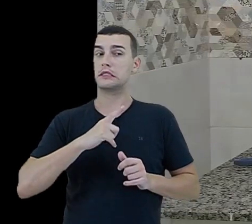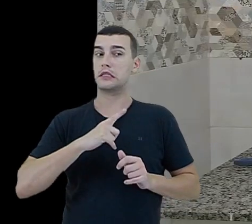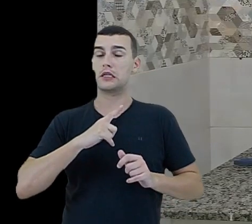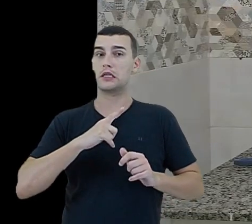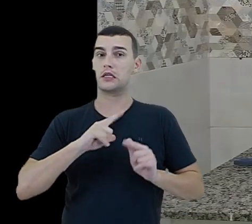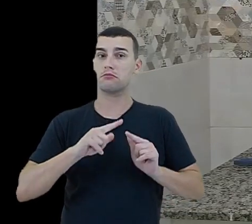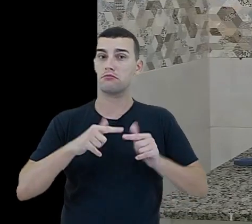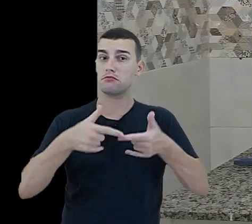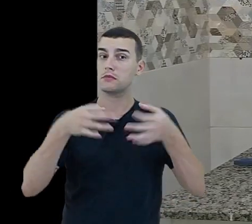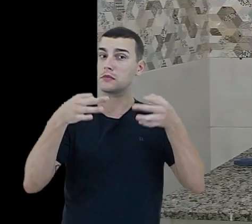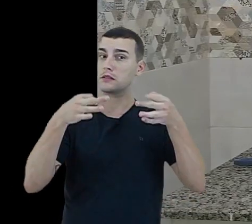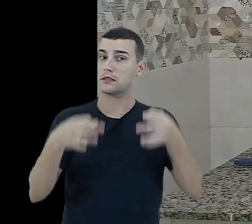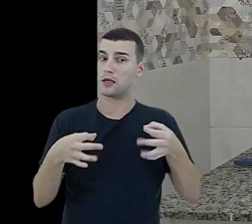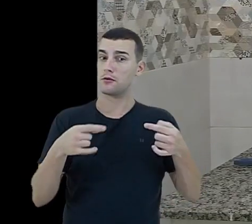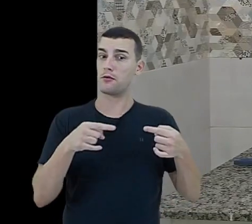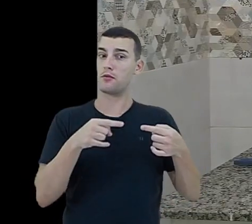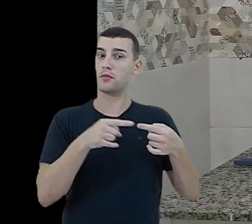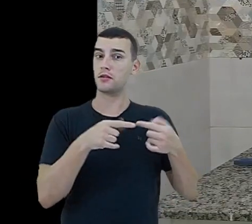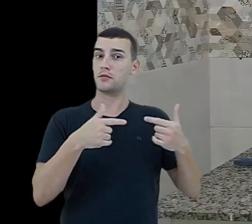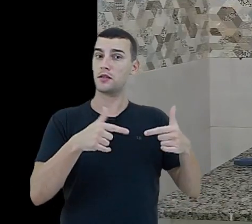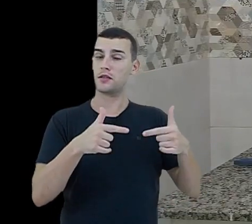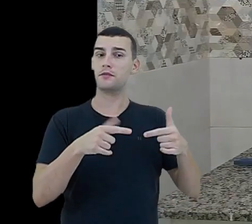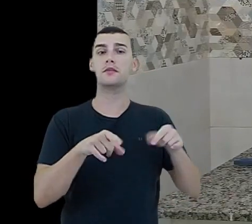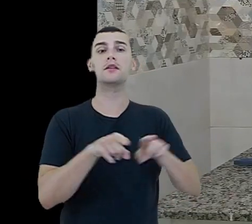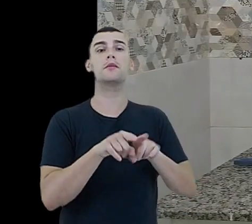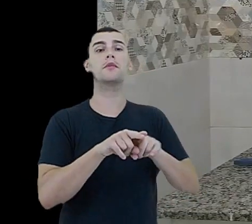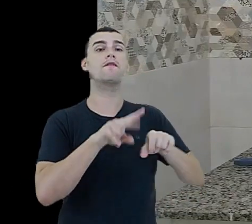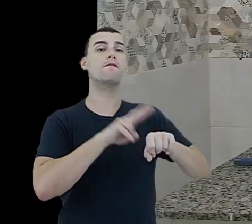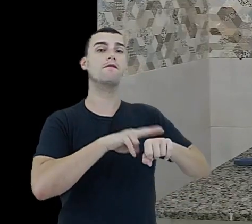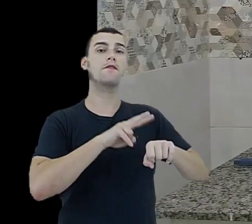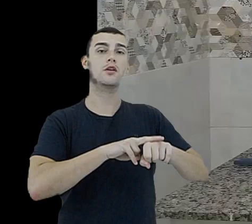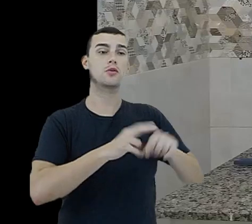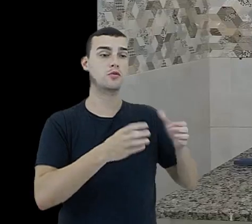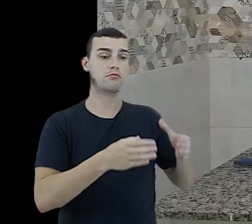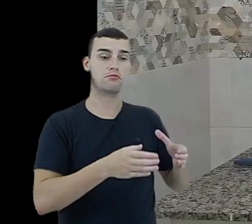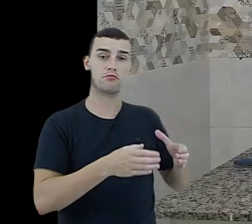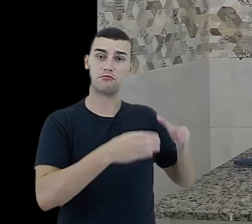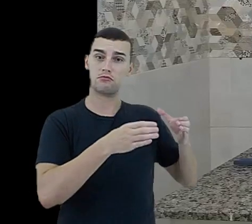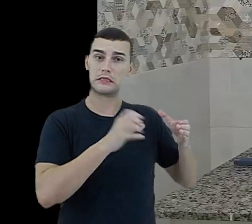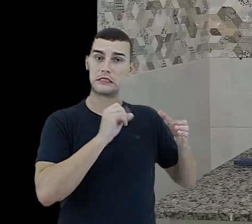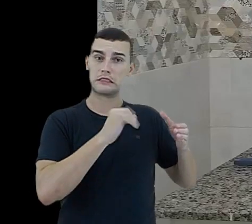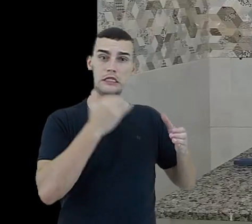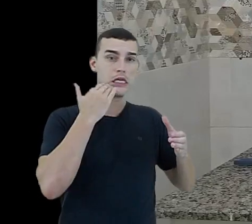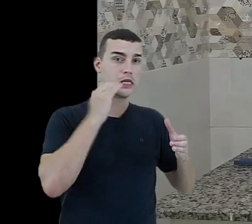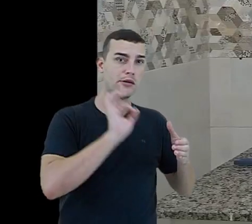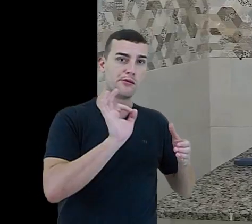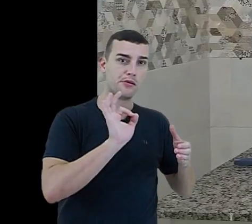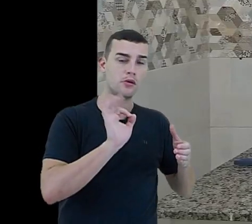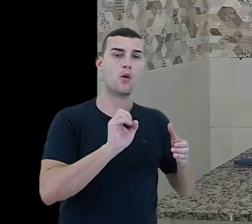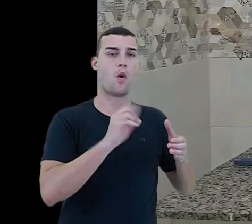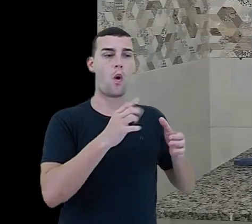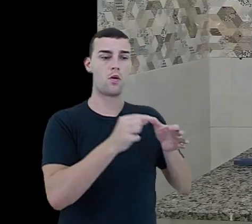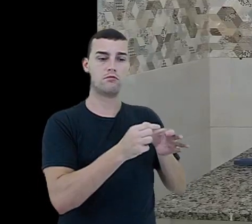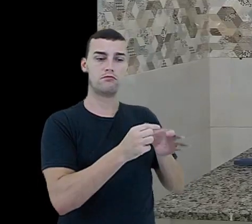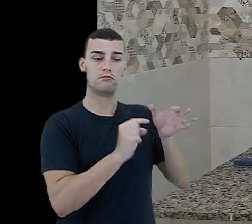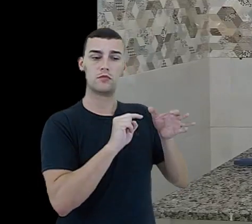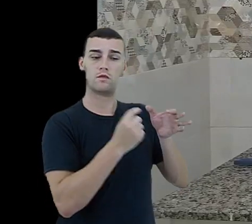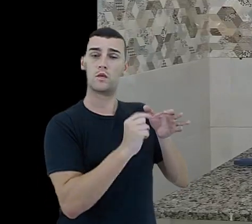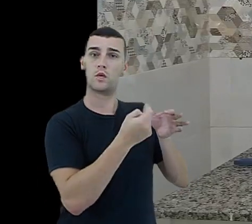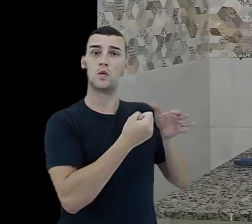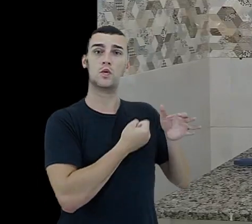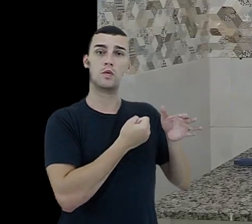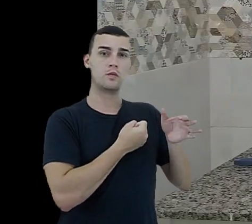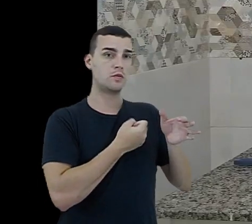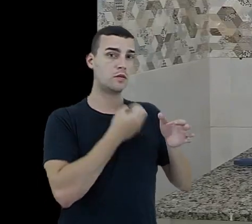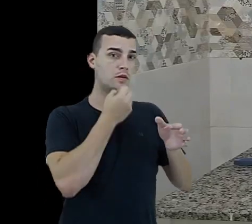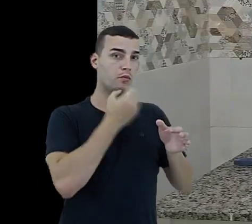esses líquidos. Depois, com a vidraria, se ela está intacta, se o mecanismo de graduação dela também está